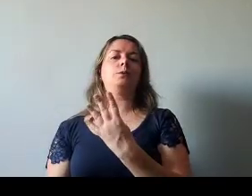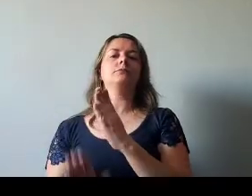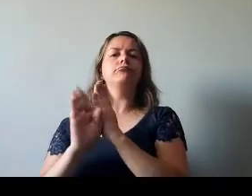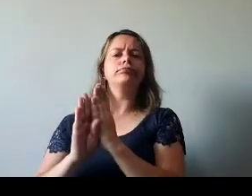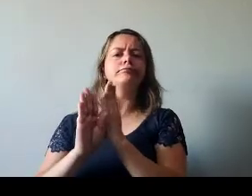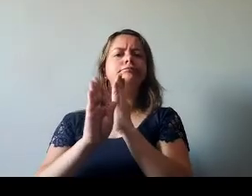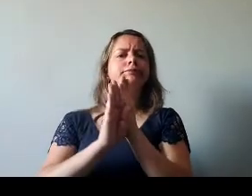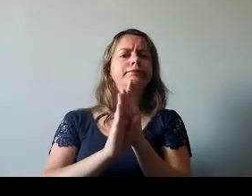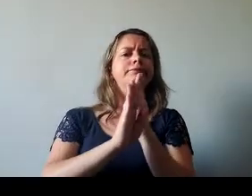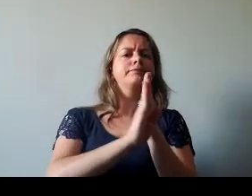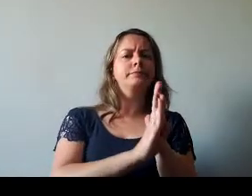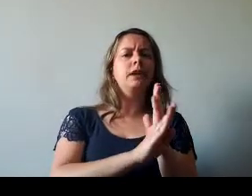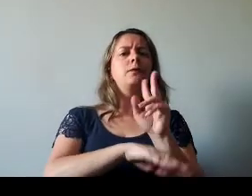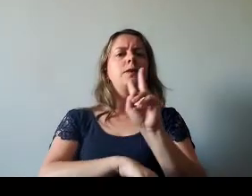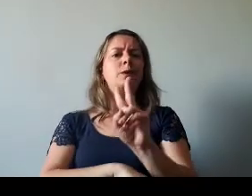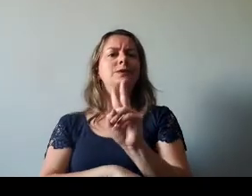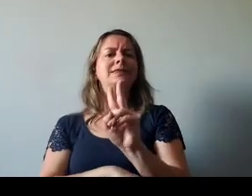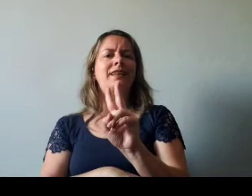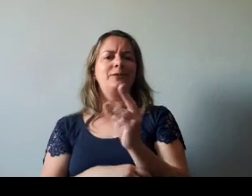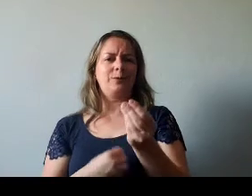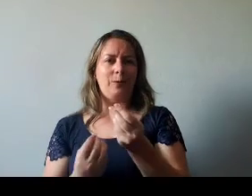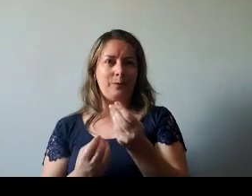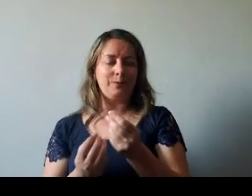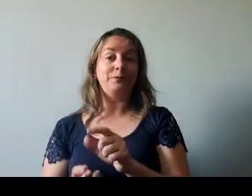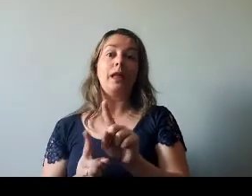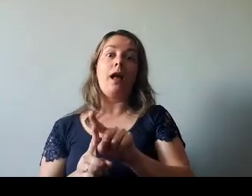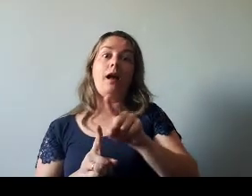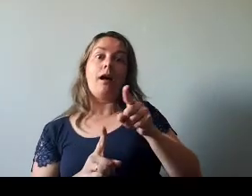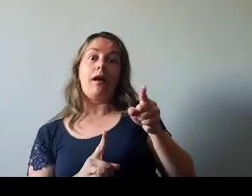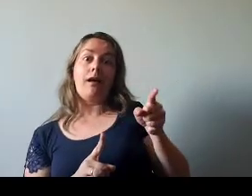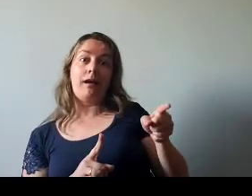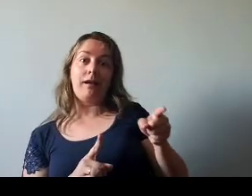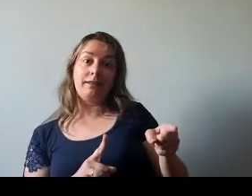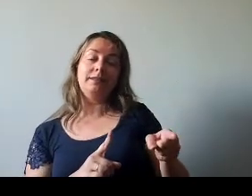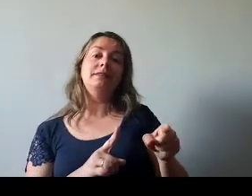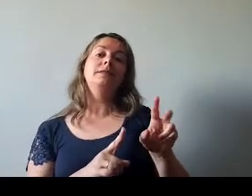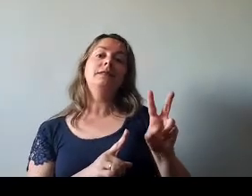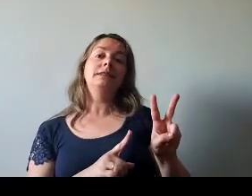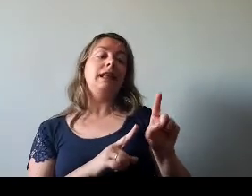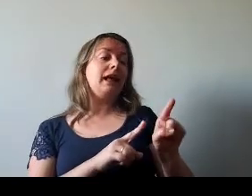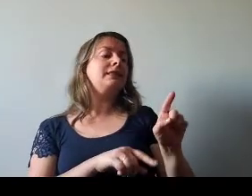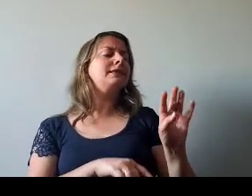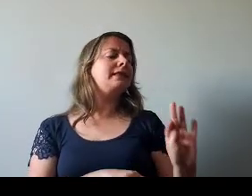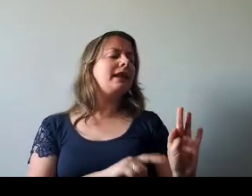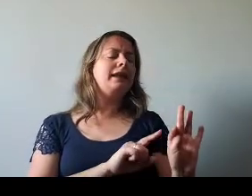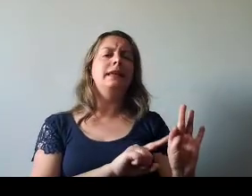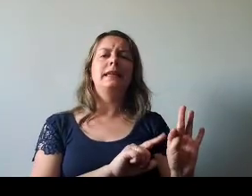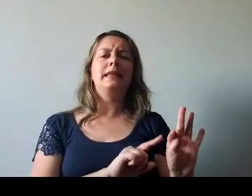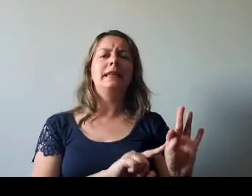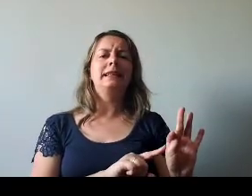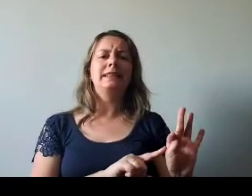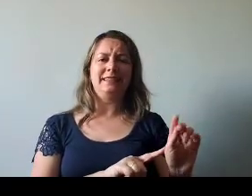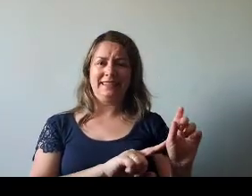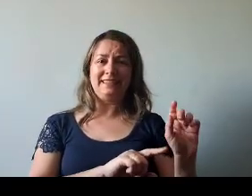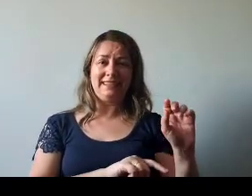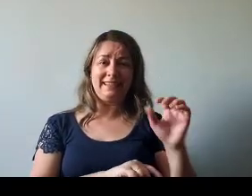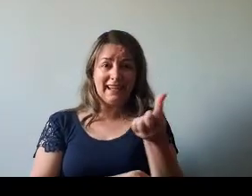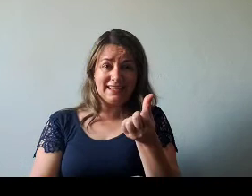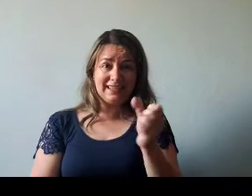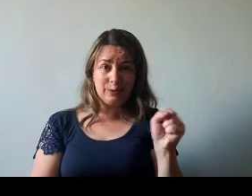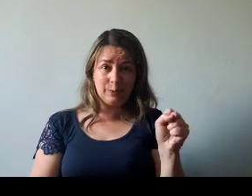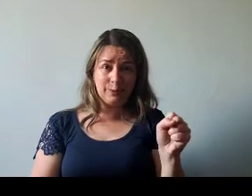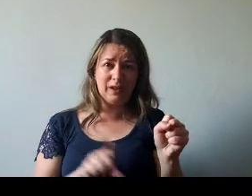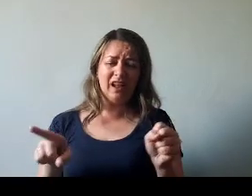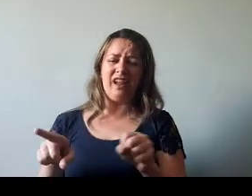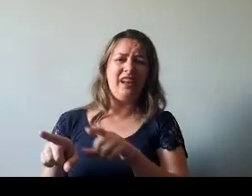no 3 segundos que eu queria. Se eu quiser lá na frente, em 6 segundos, por exemplo, né? Porque aqui você falou que é fácil, né? Vai de 3 em